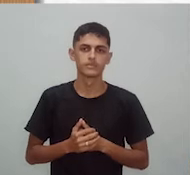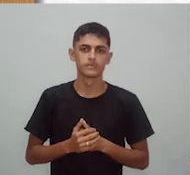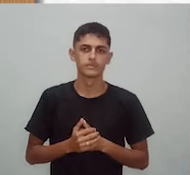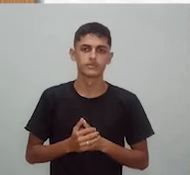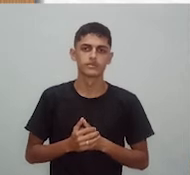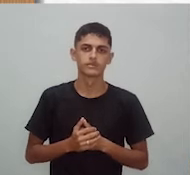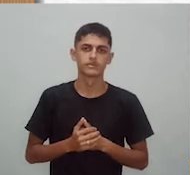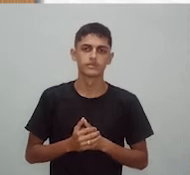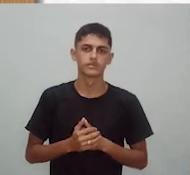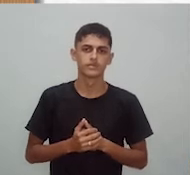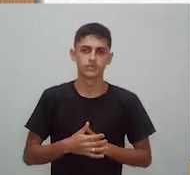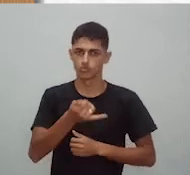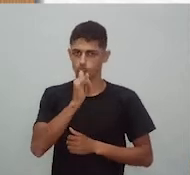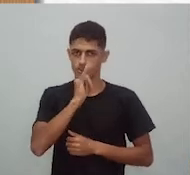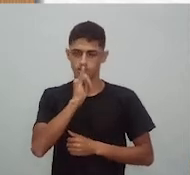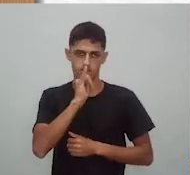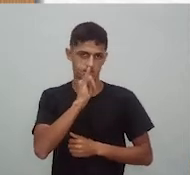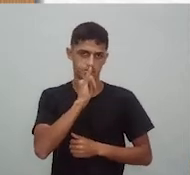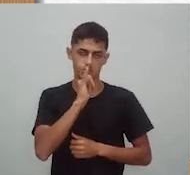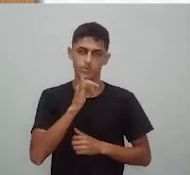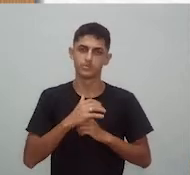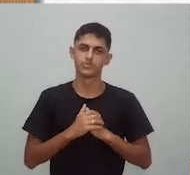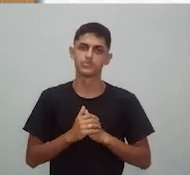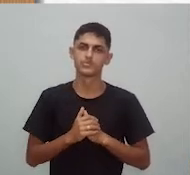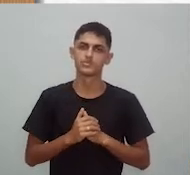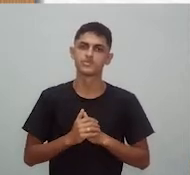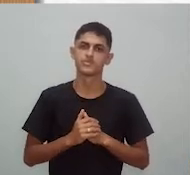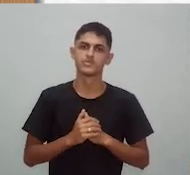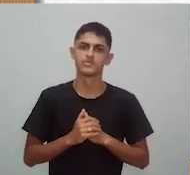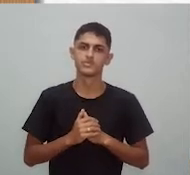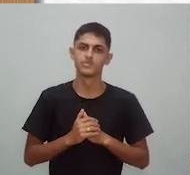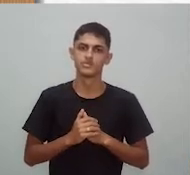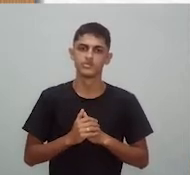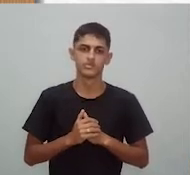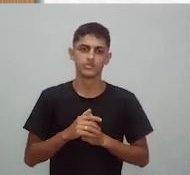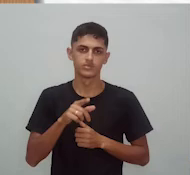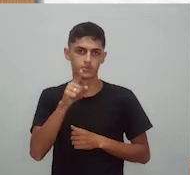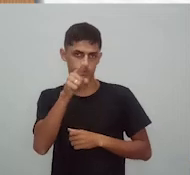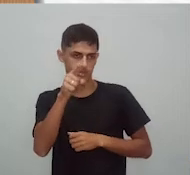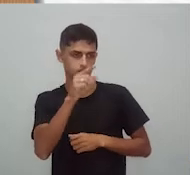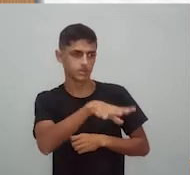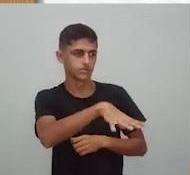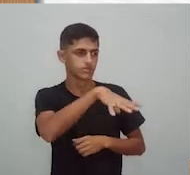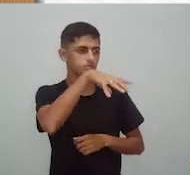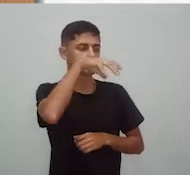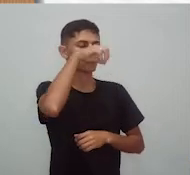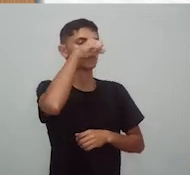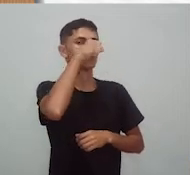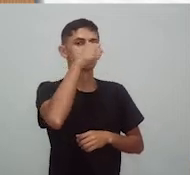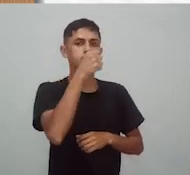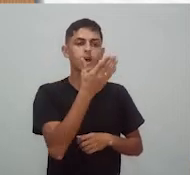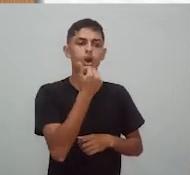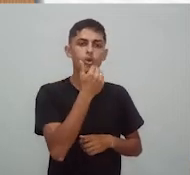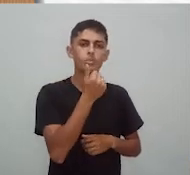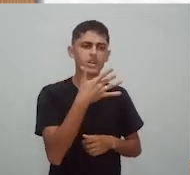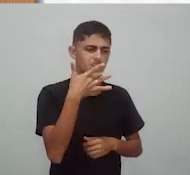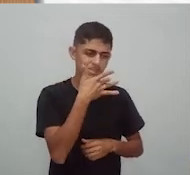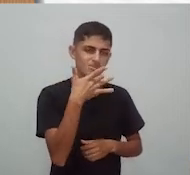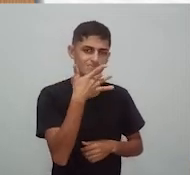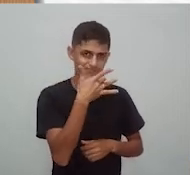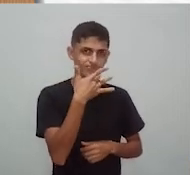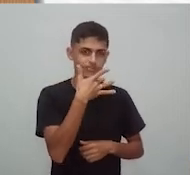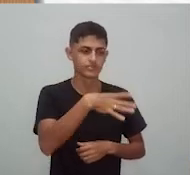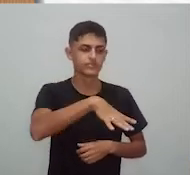pupila. Então, por exemplo, quando você sente o cheiro de alguma comida gostosa, seu organismo